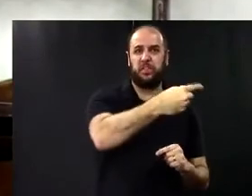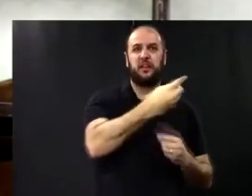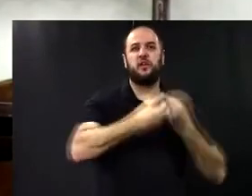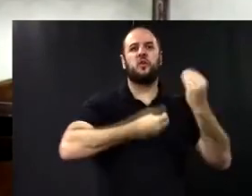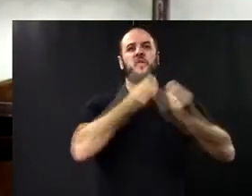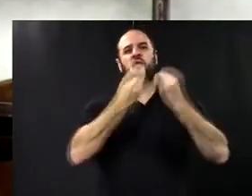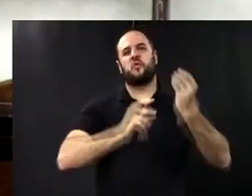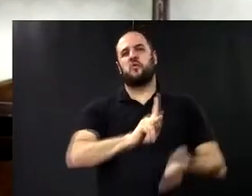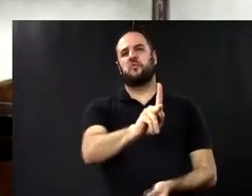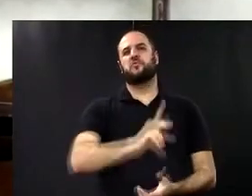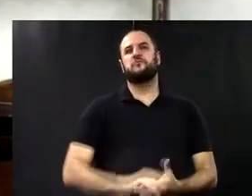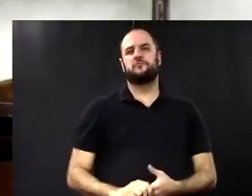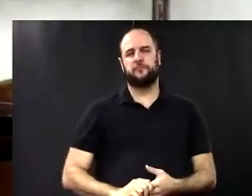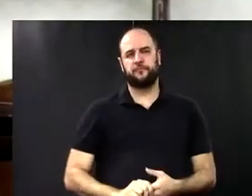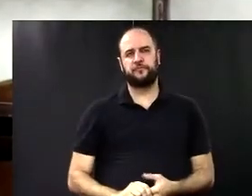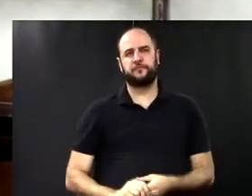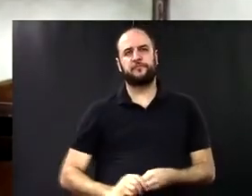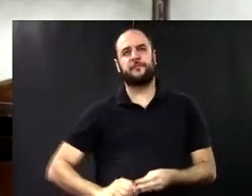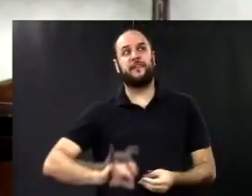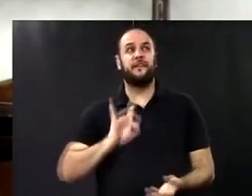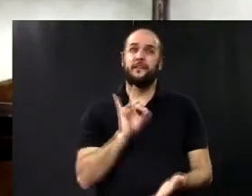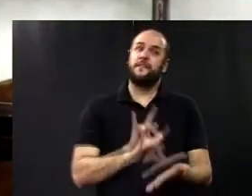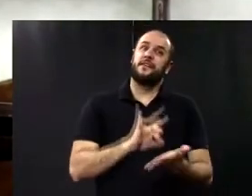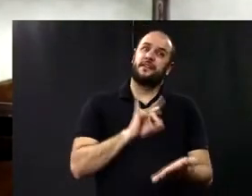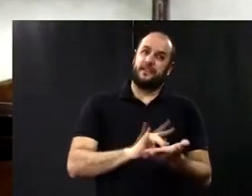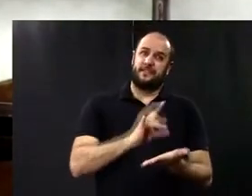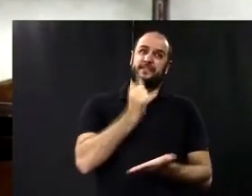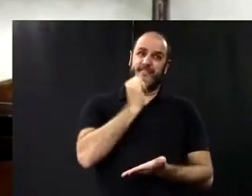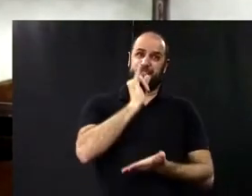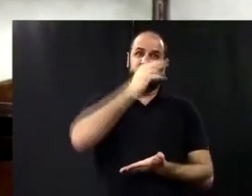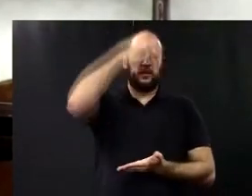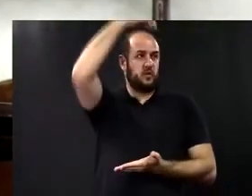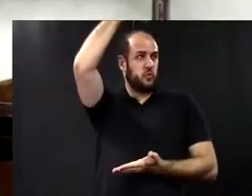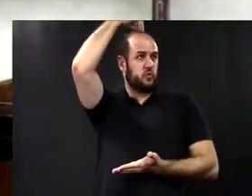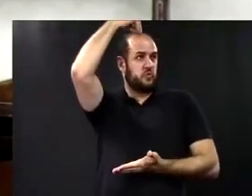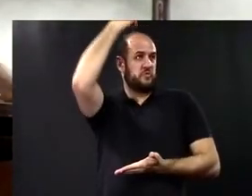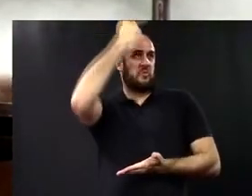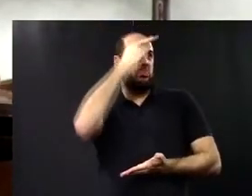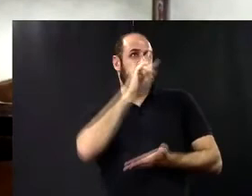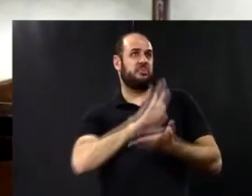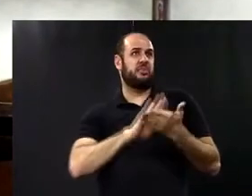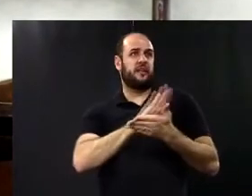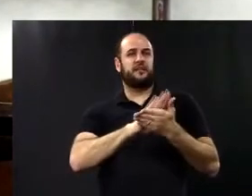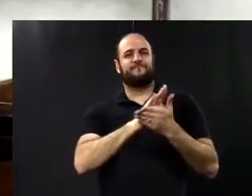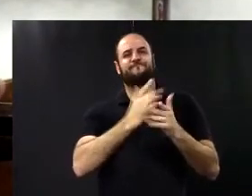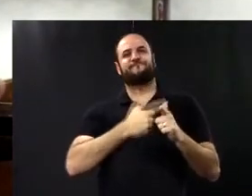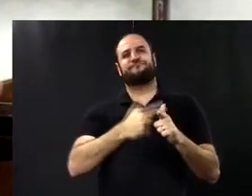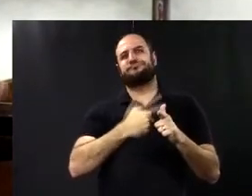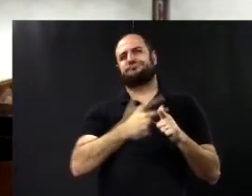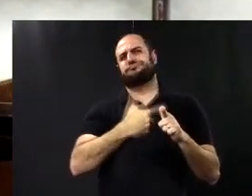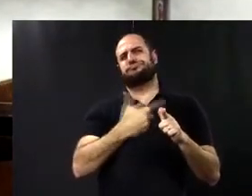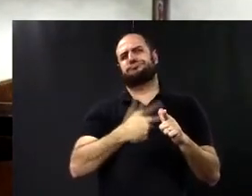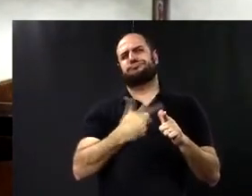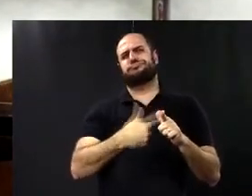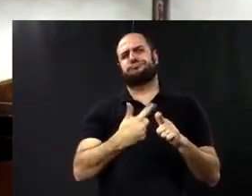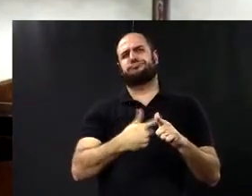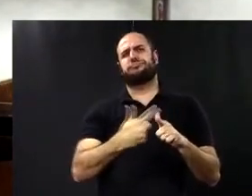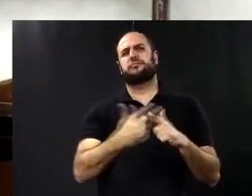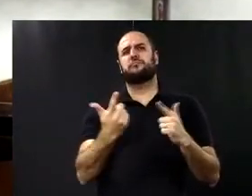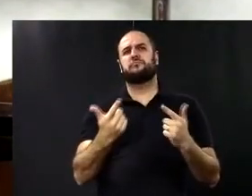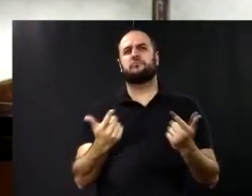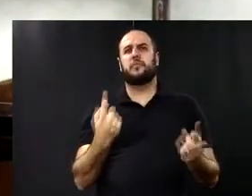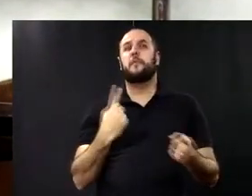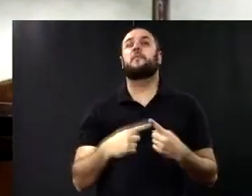fato, se nós tirarmos a culpa, nós teremos muitos problemas. Sabe por